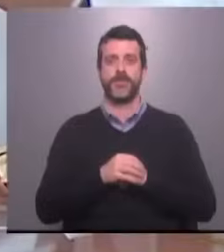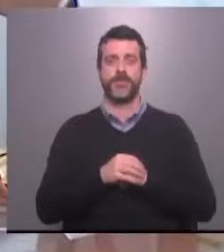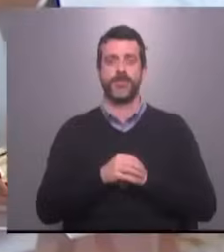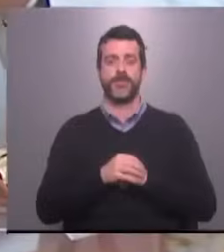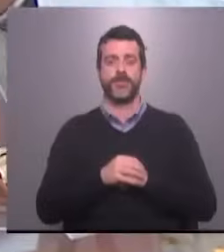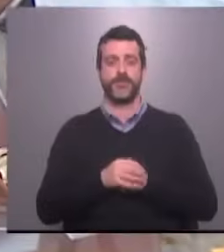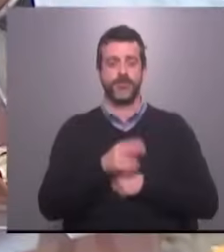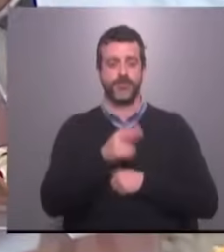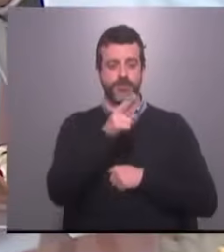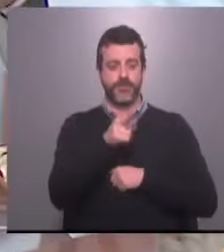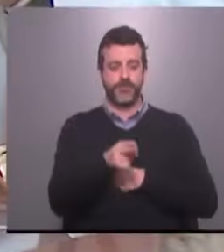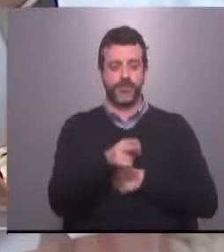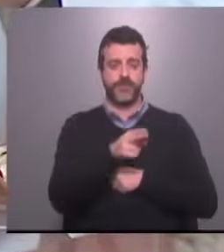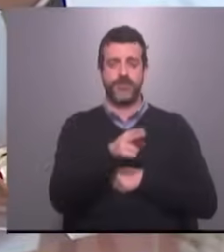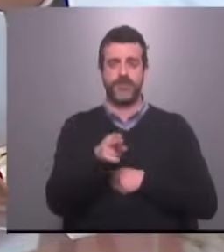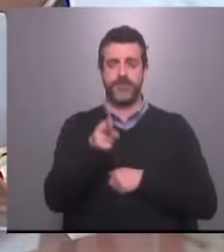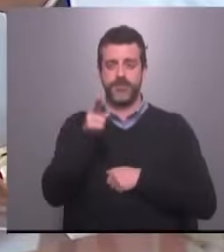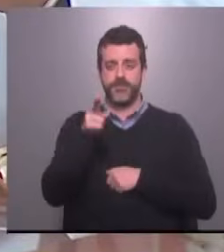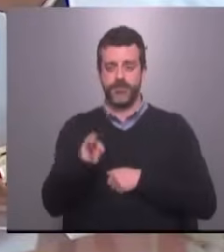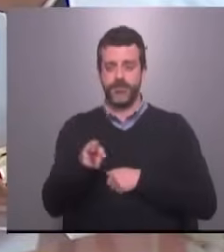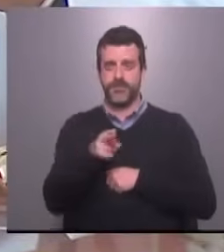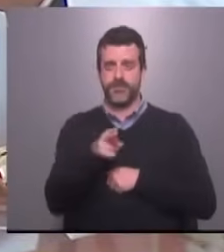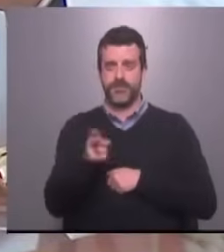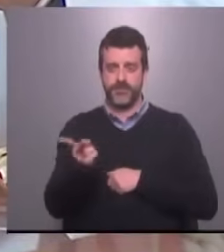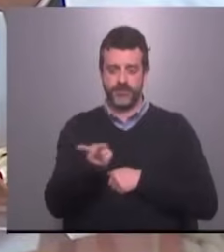suplicamos: